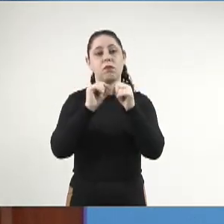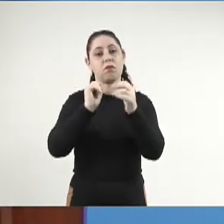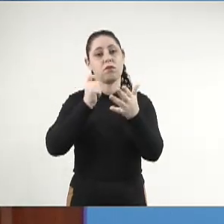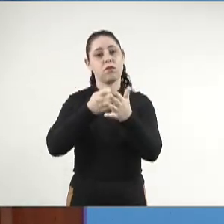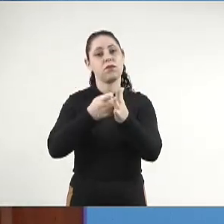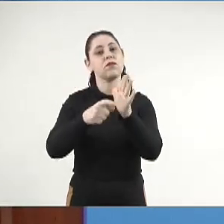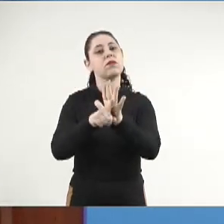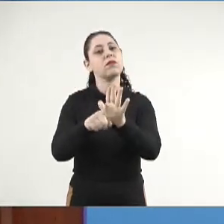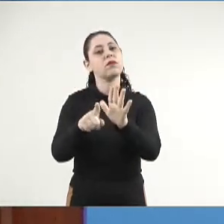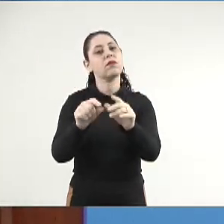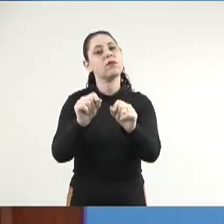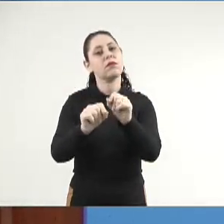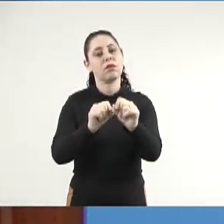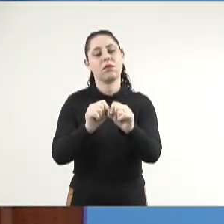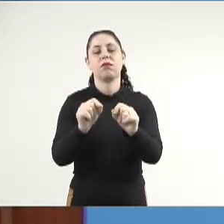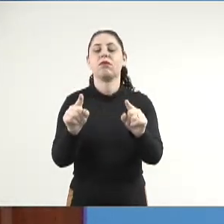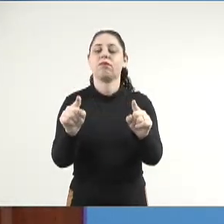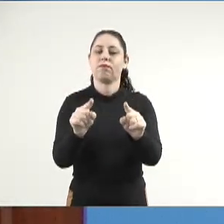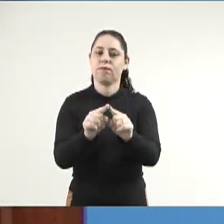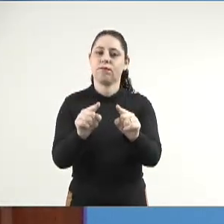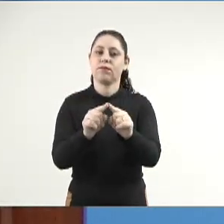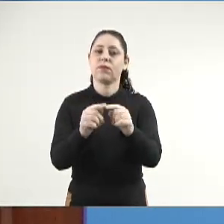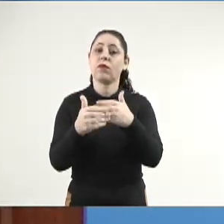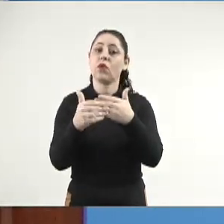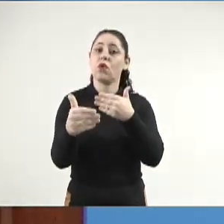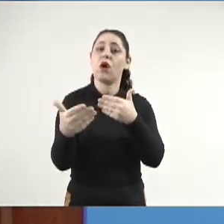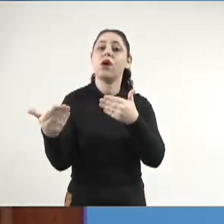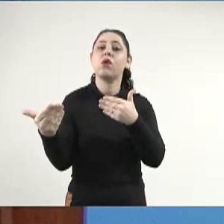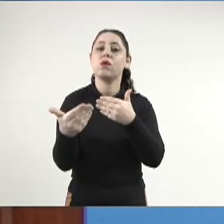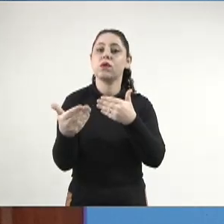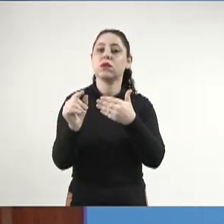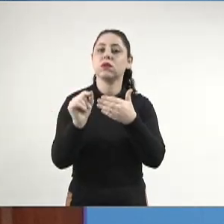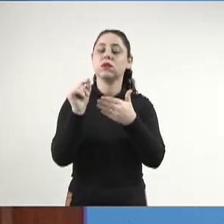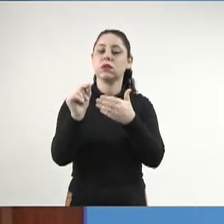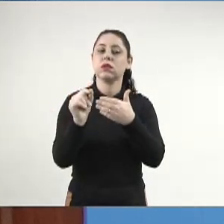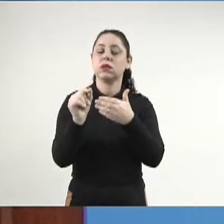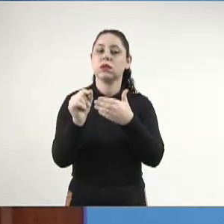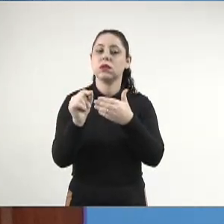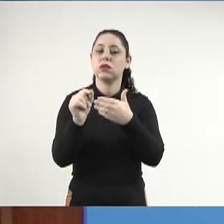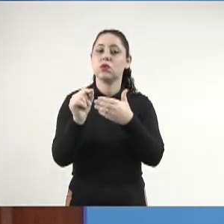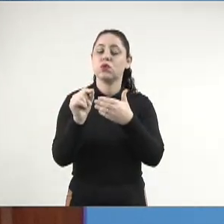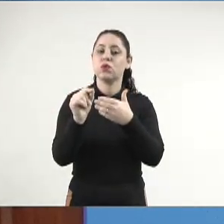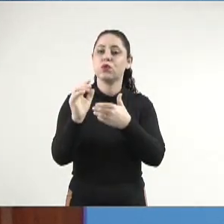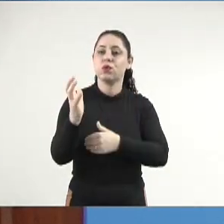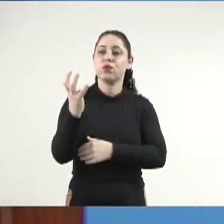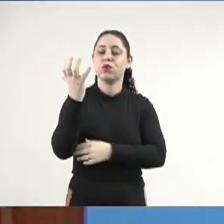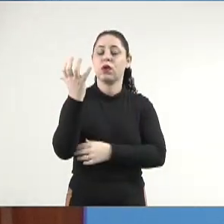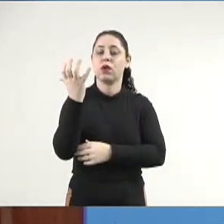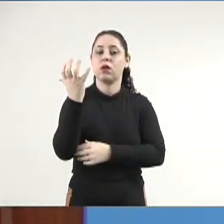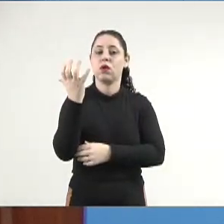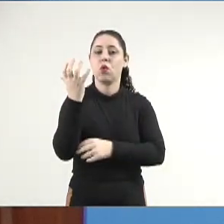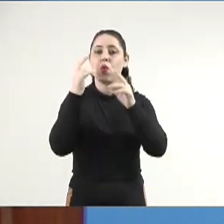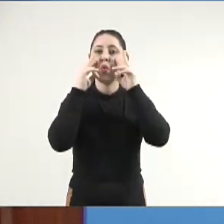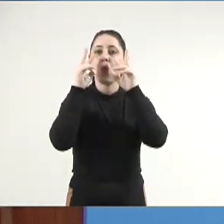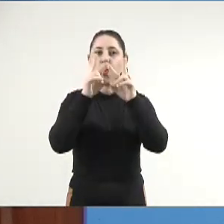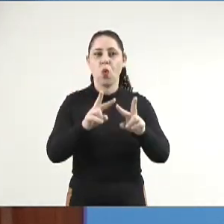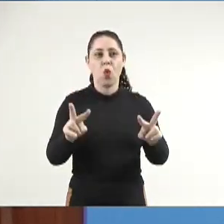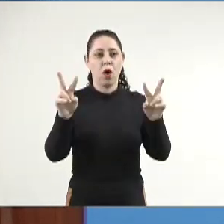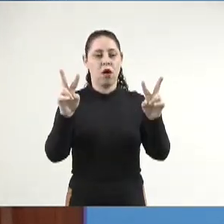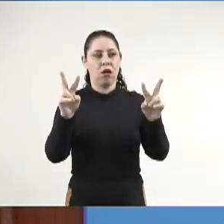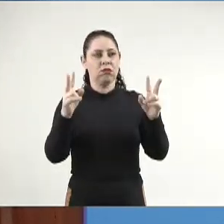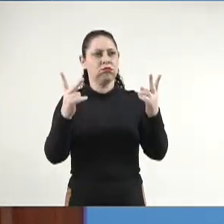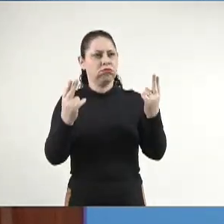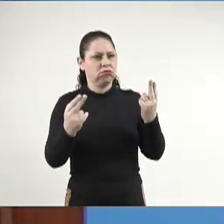papel também, e que a gente possa, a partir de agora, que essa cena que se tornou